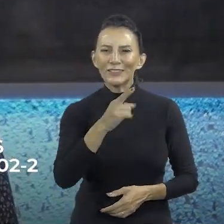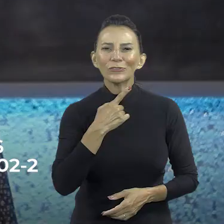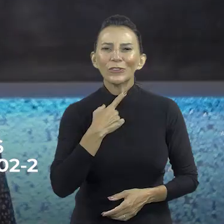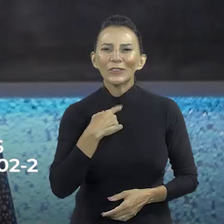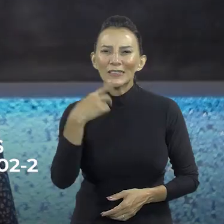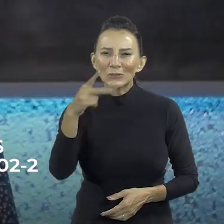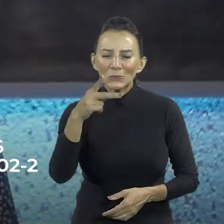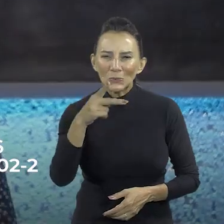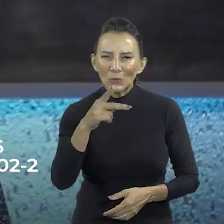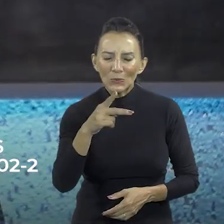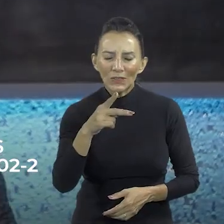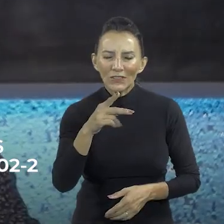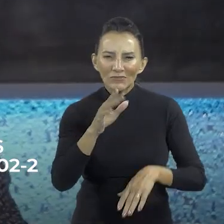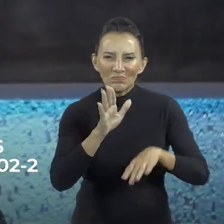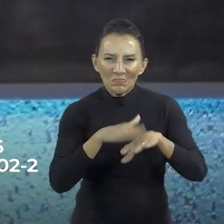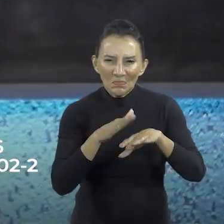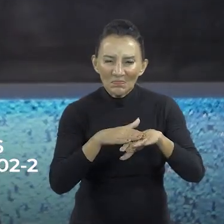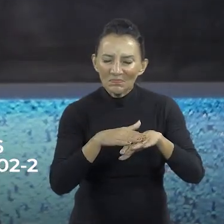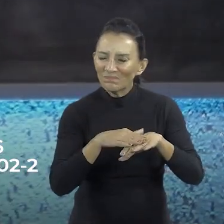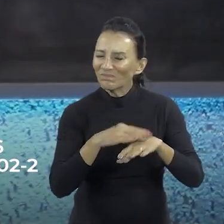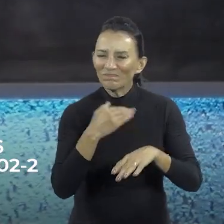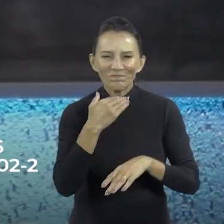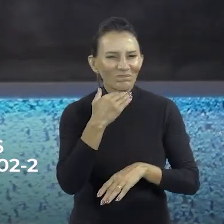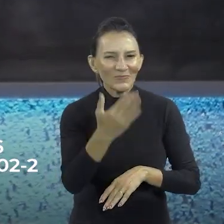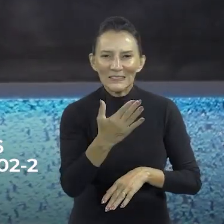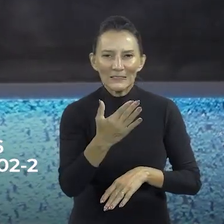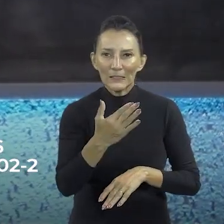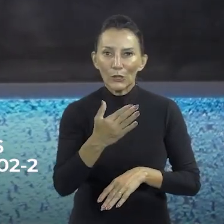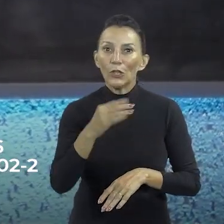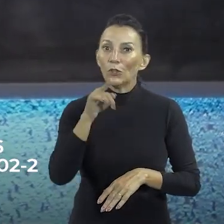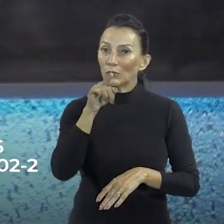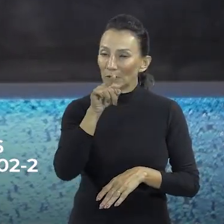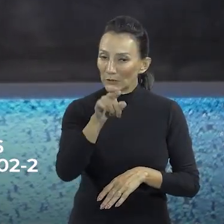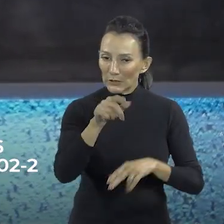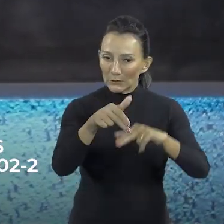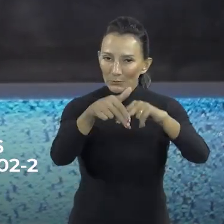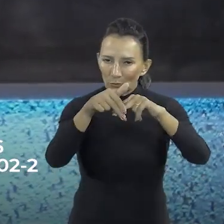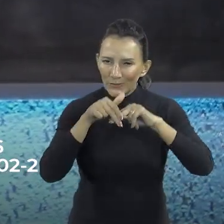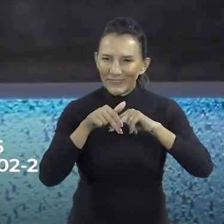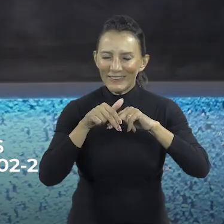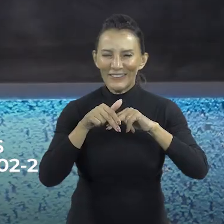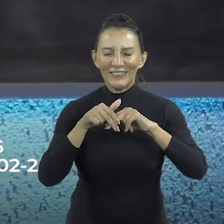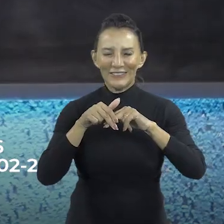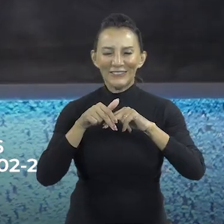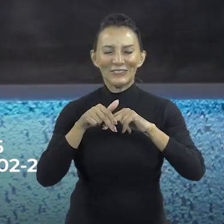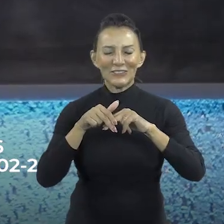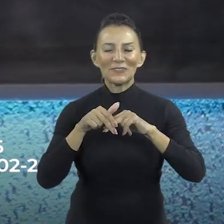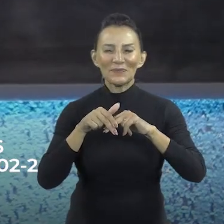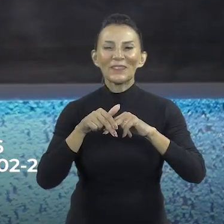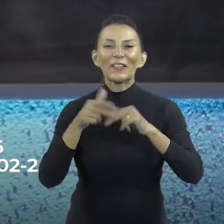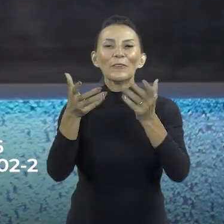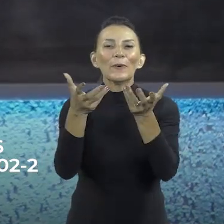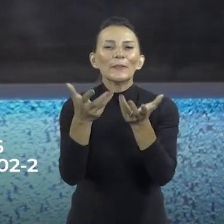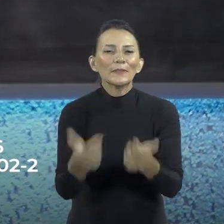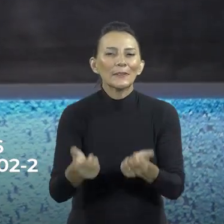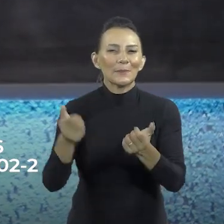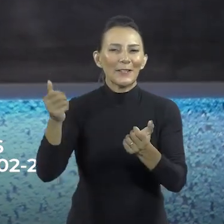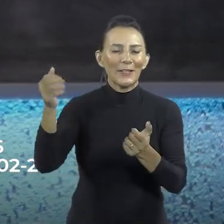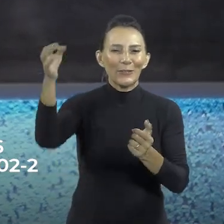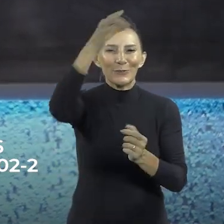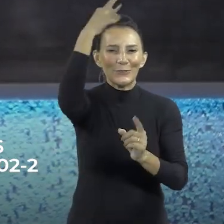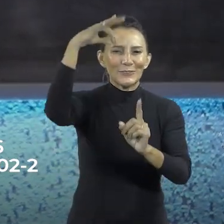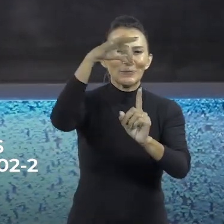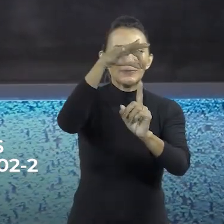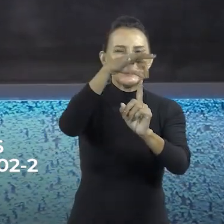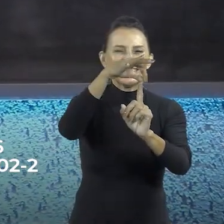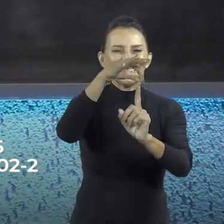não conseguirão. Então vocês receberão o poder do Espírito Santo, olha que negócio.